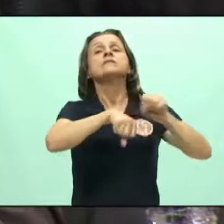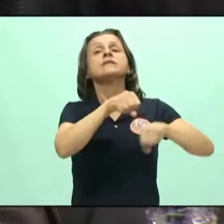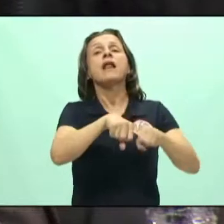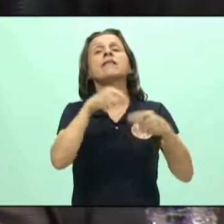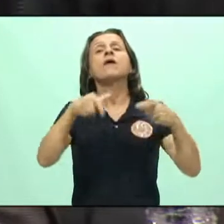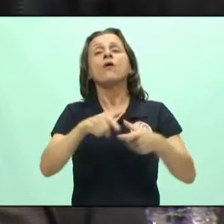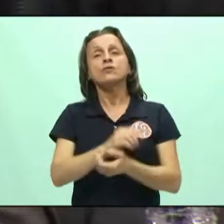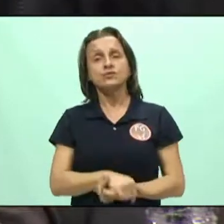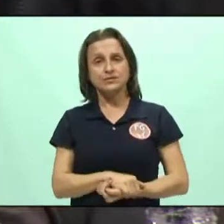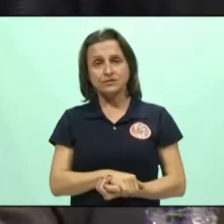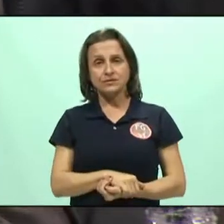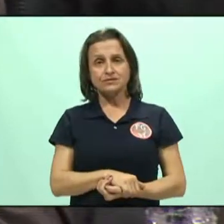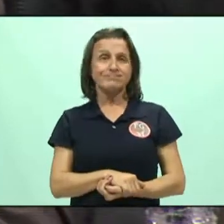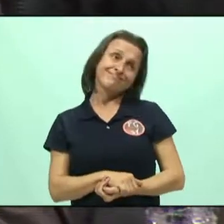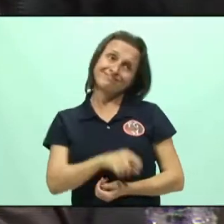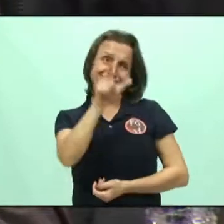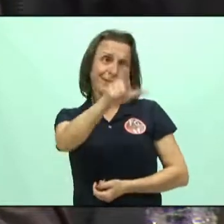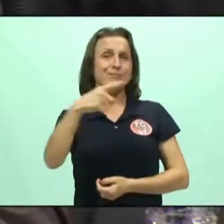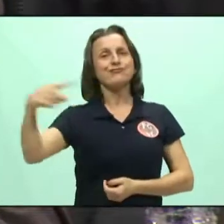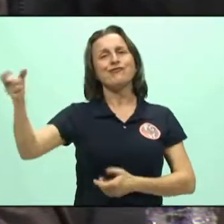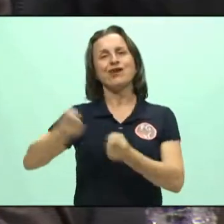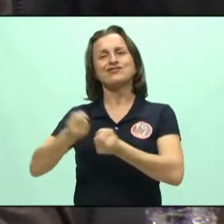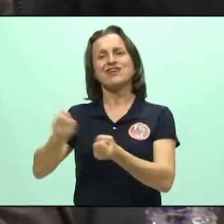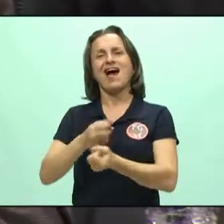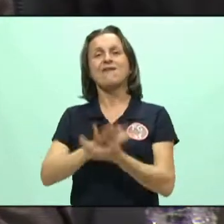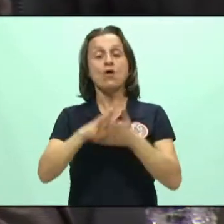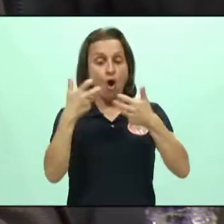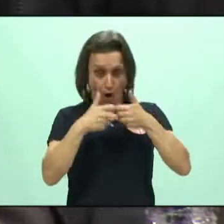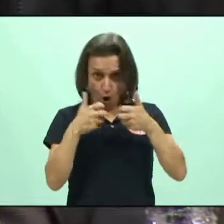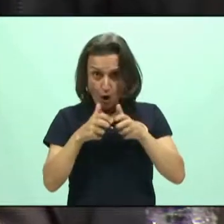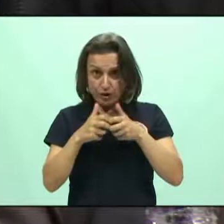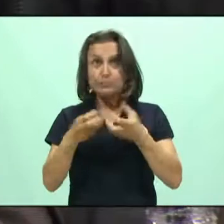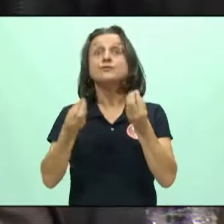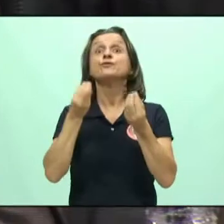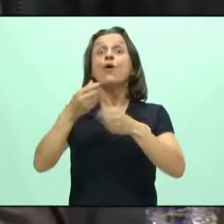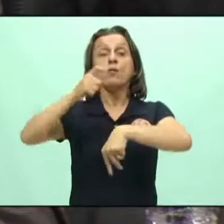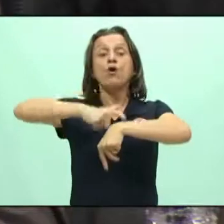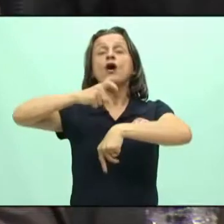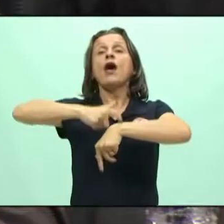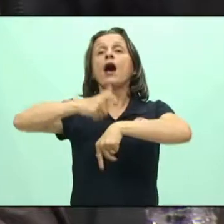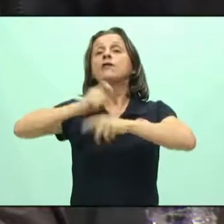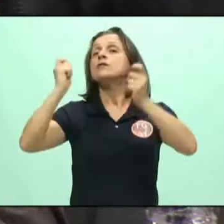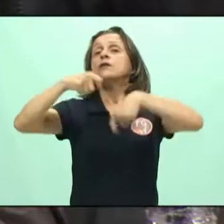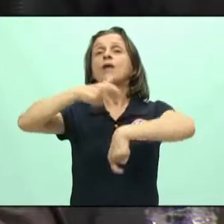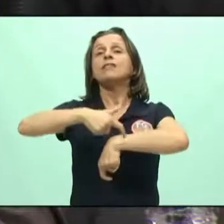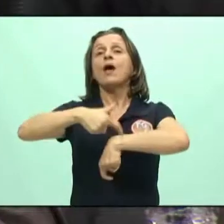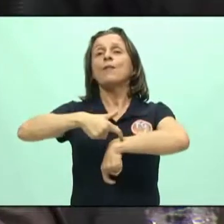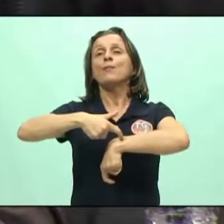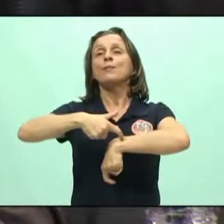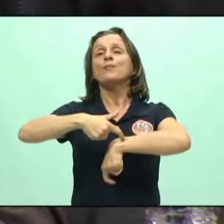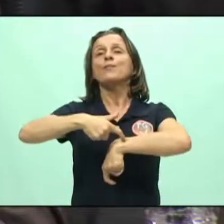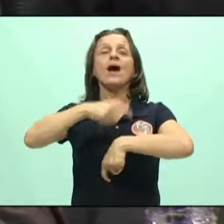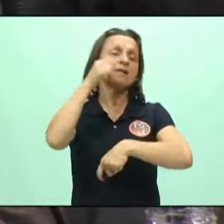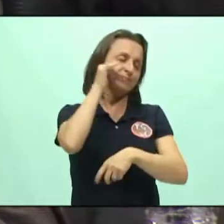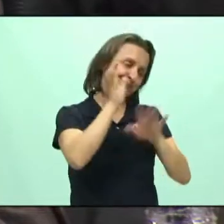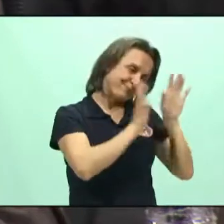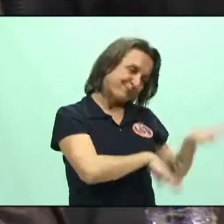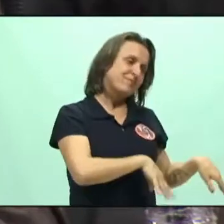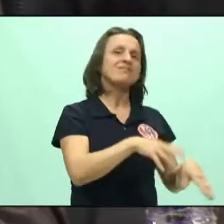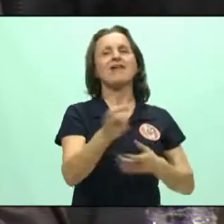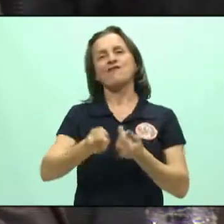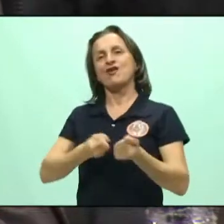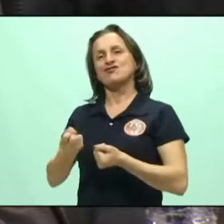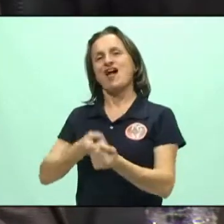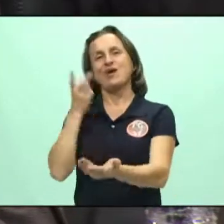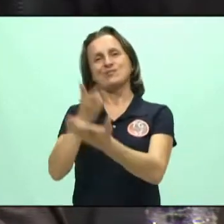de ônibus não dá para ir você não consegue chegar no horário no teu trabalho aí você vai de carro então é interessante até as